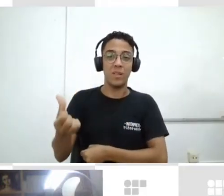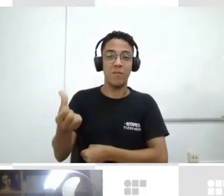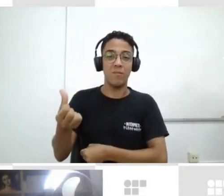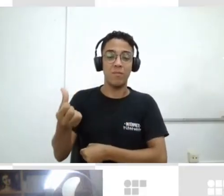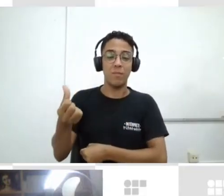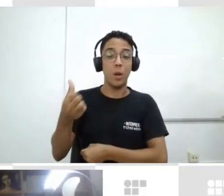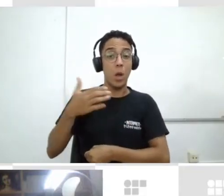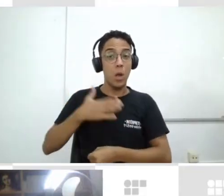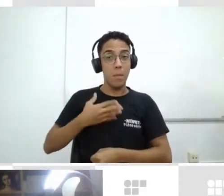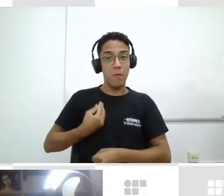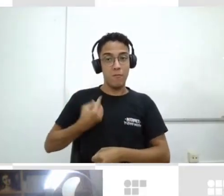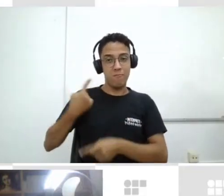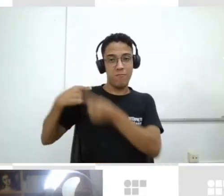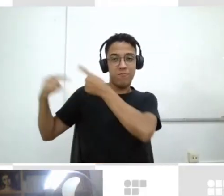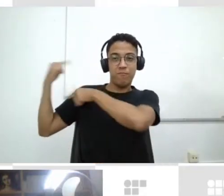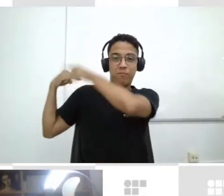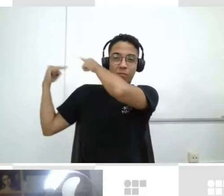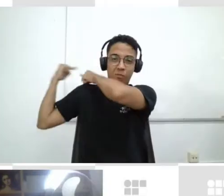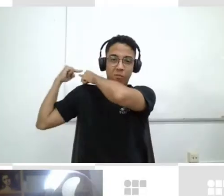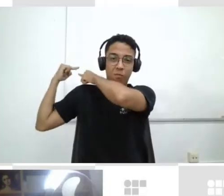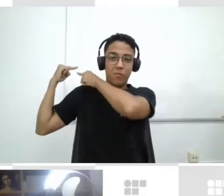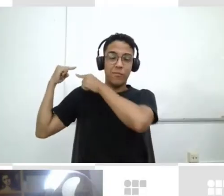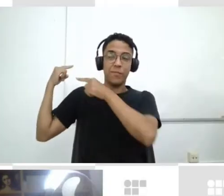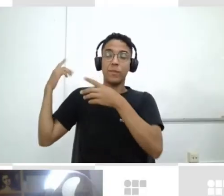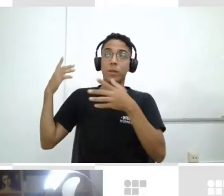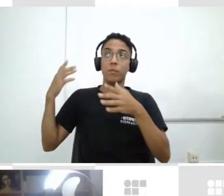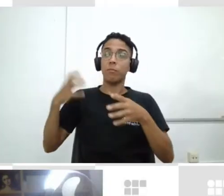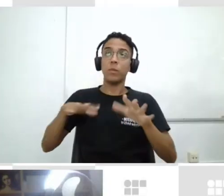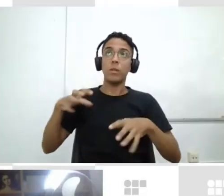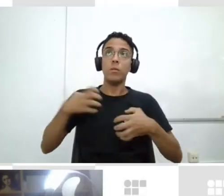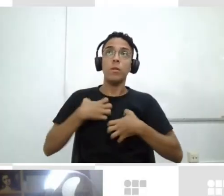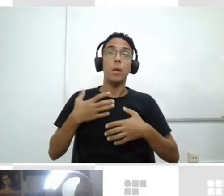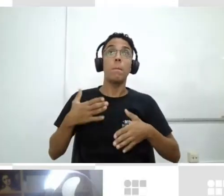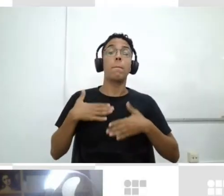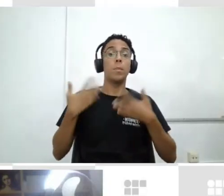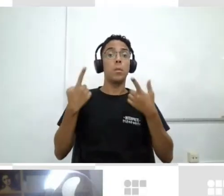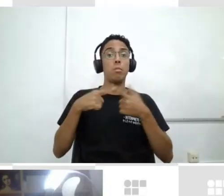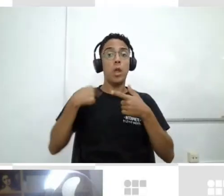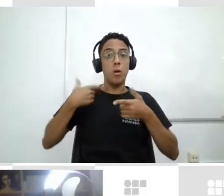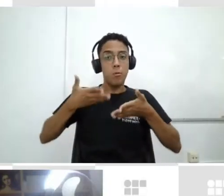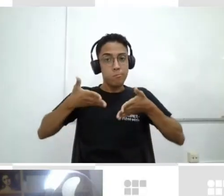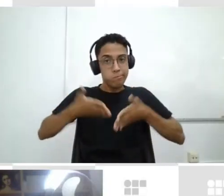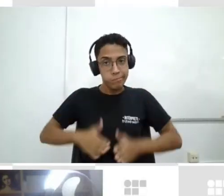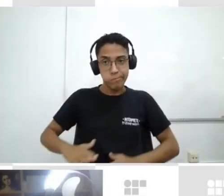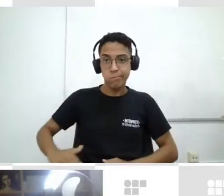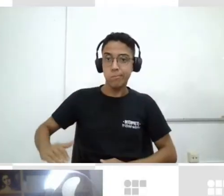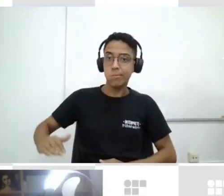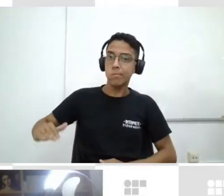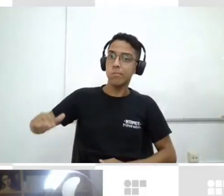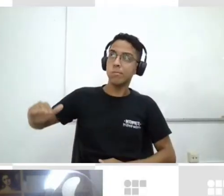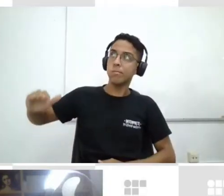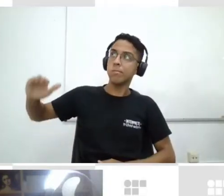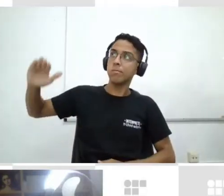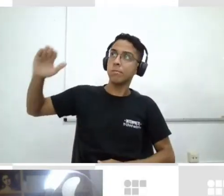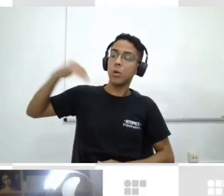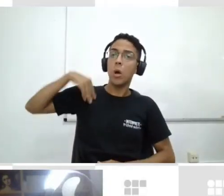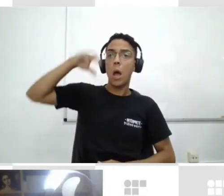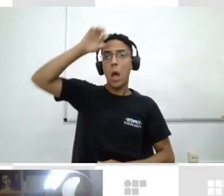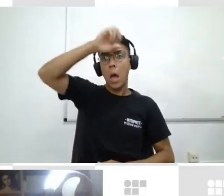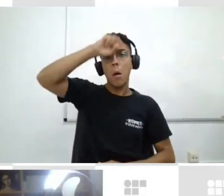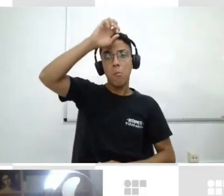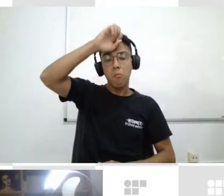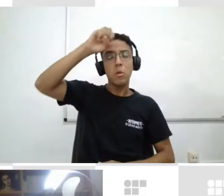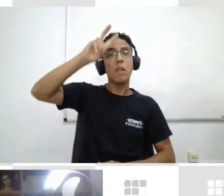é completamente surpreendente. Por quê? Porque eu nasci e me criei, me eduquei na perspectiva de que haveria progresso.